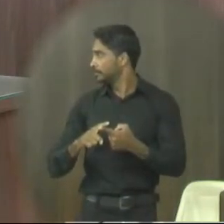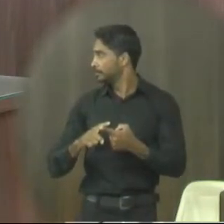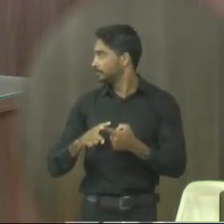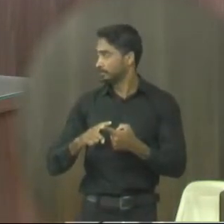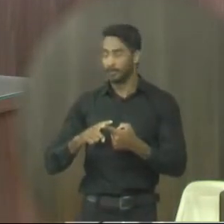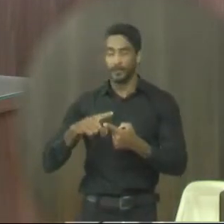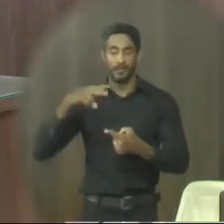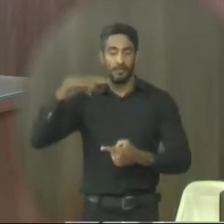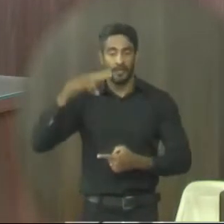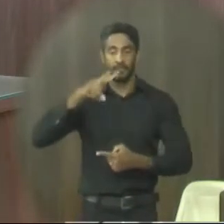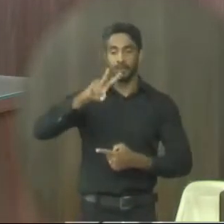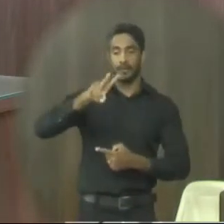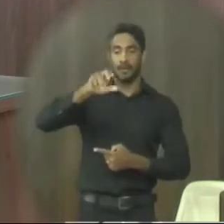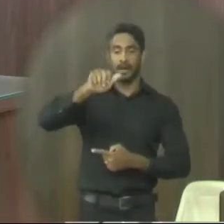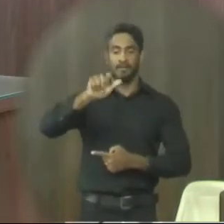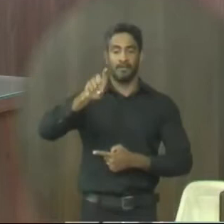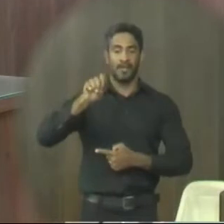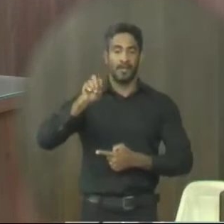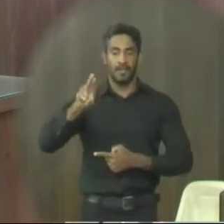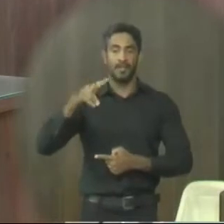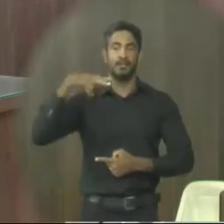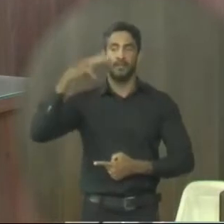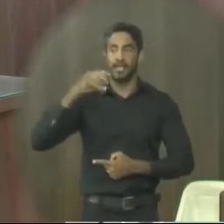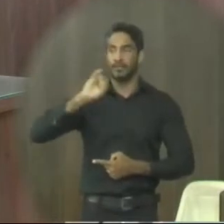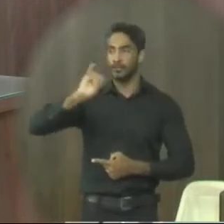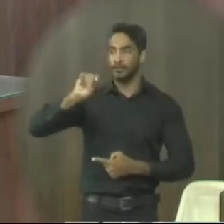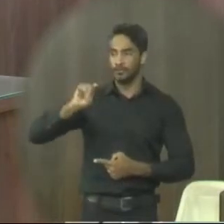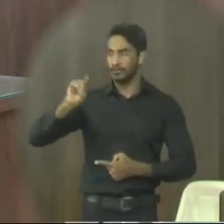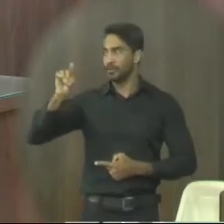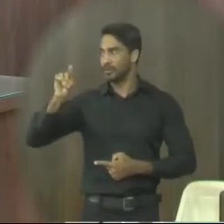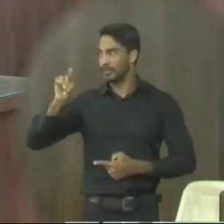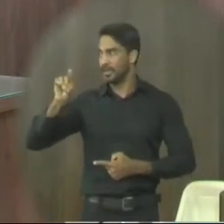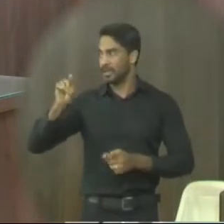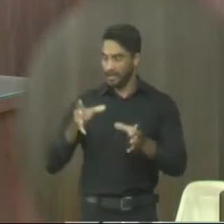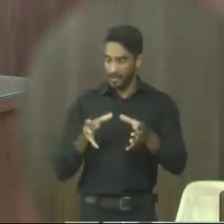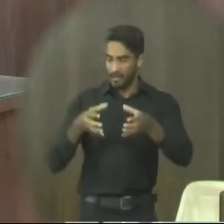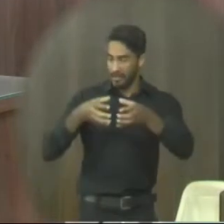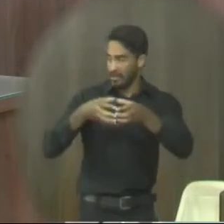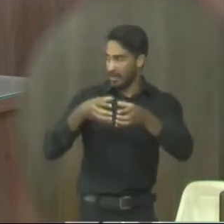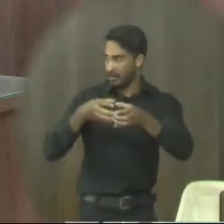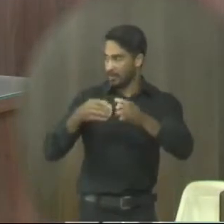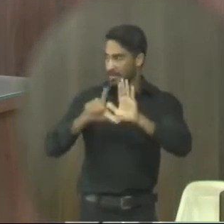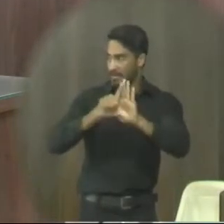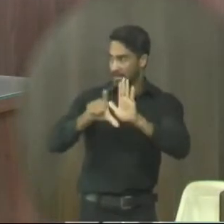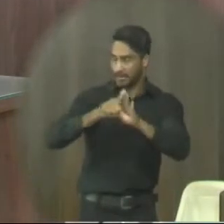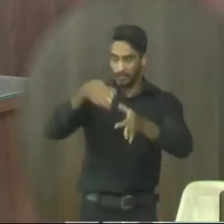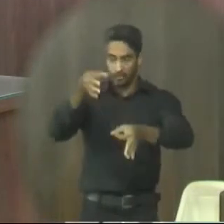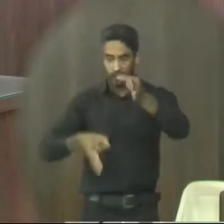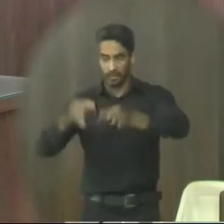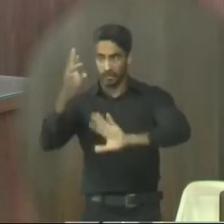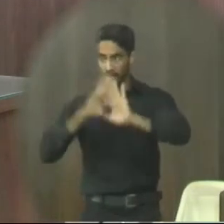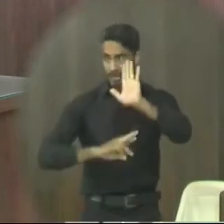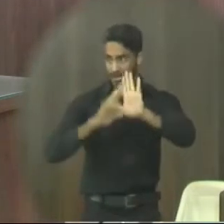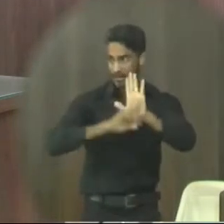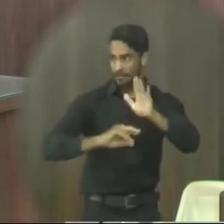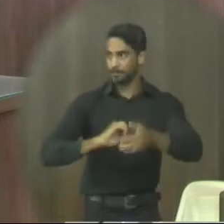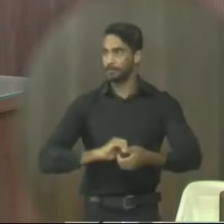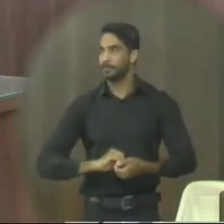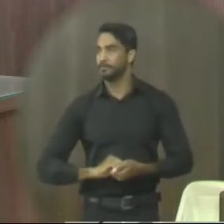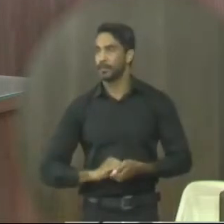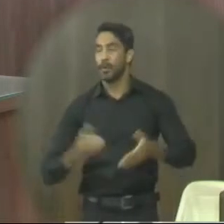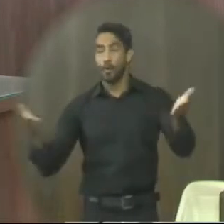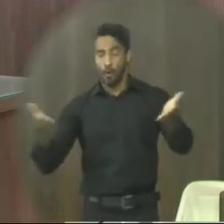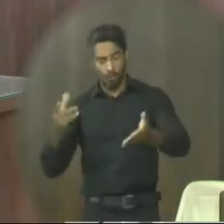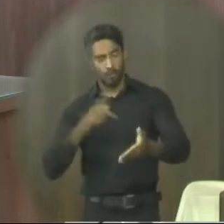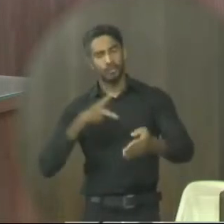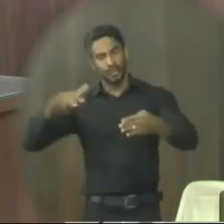vereador Valdeir do Leilão e também o vereador José Tarcísio Mendes, da Comissão Legislação, Justiça e Redação. Hoje nós